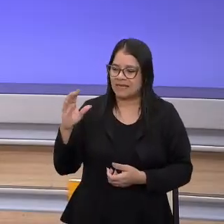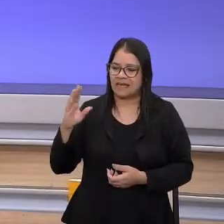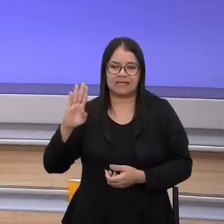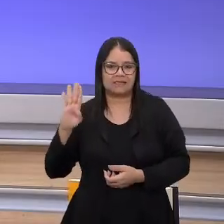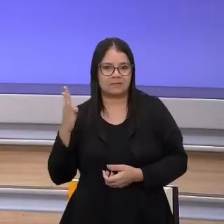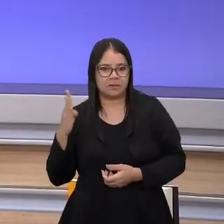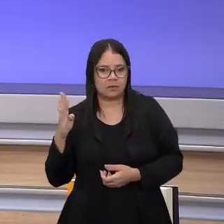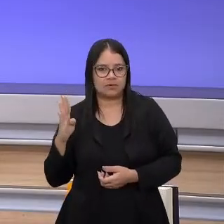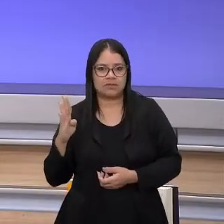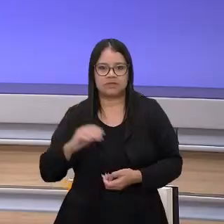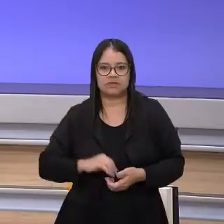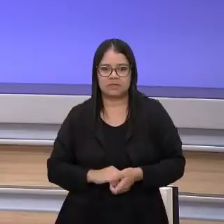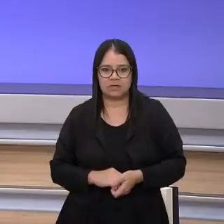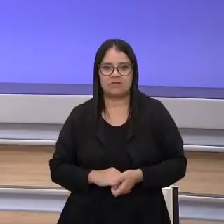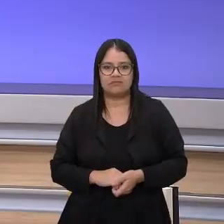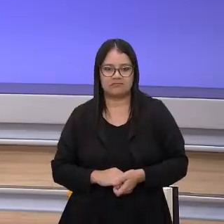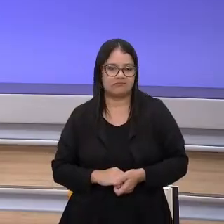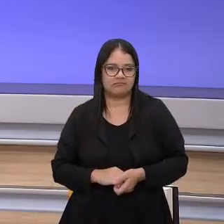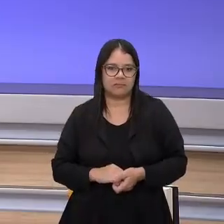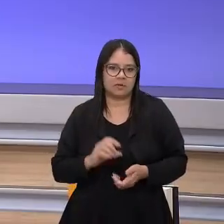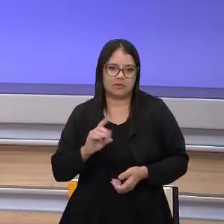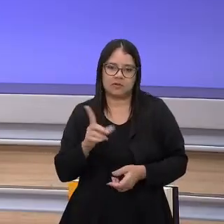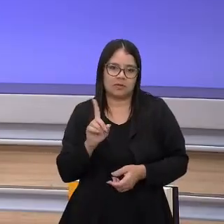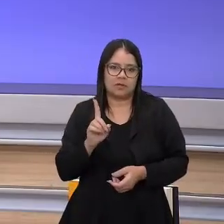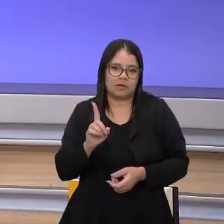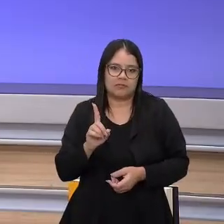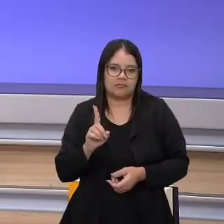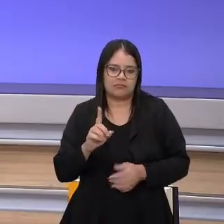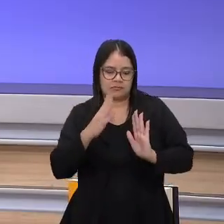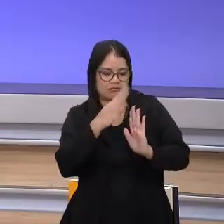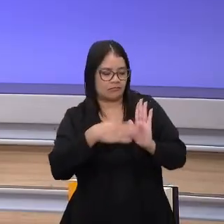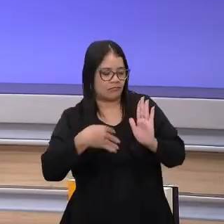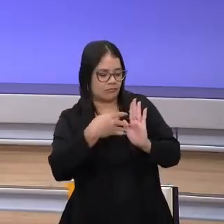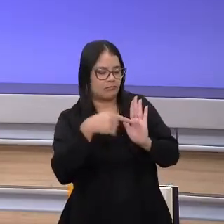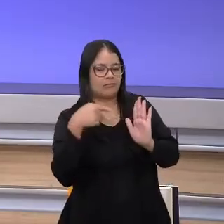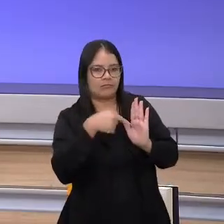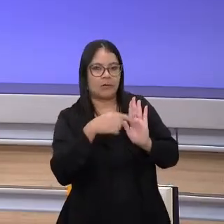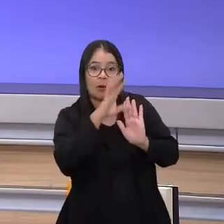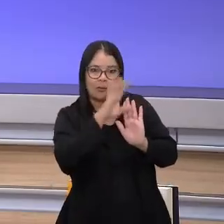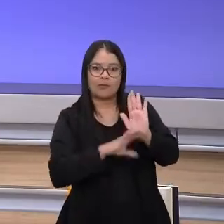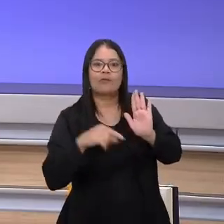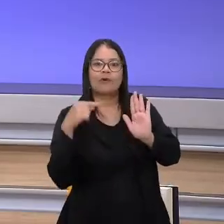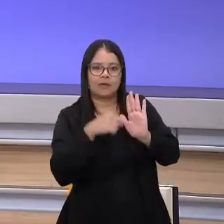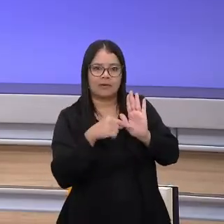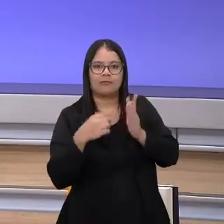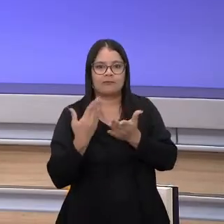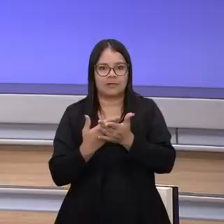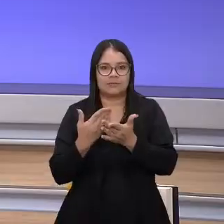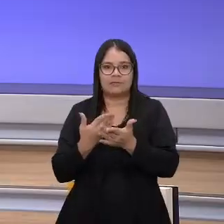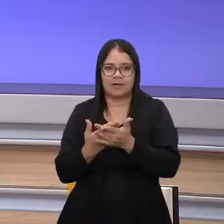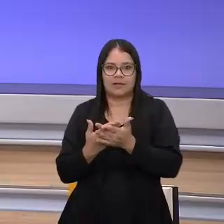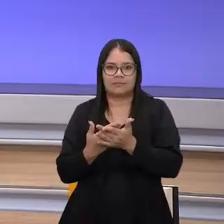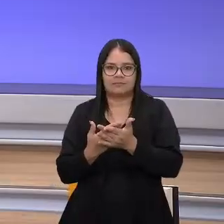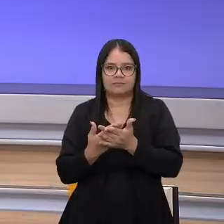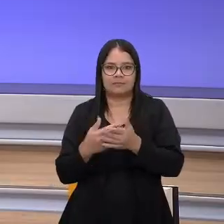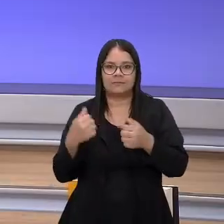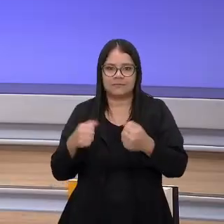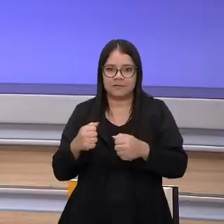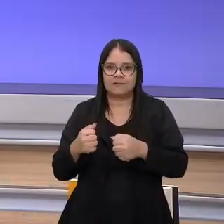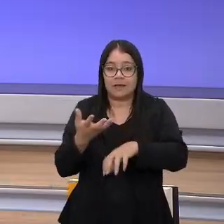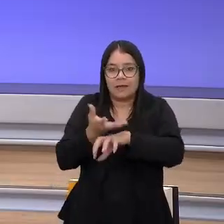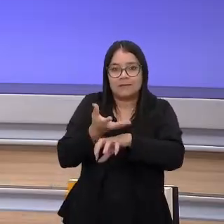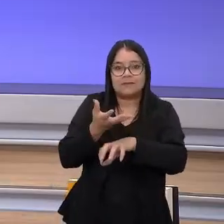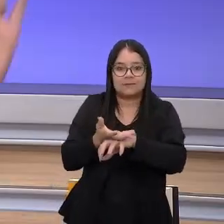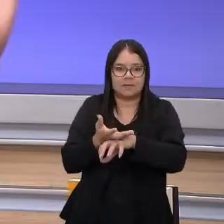biologia. Né? A educação ambiental tinha que ser grade, ao meu ver. Tínhamos que ter a matéria,